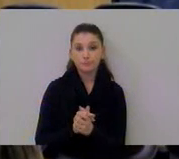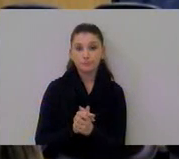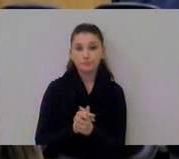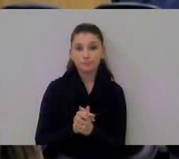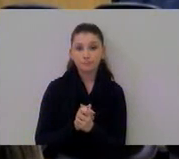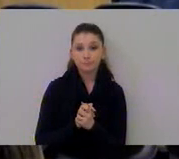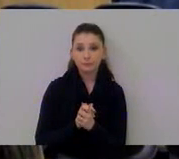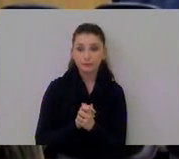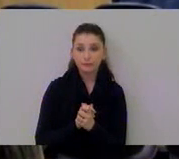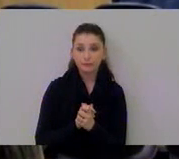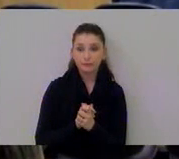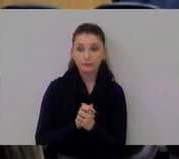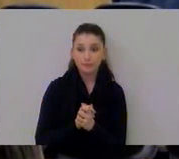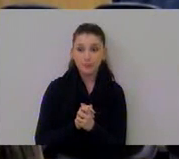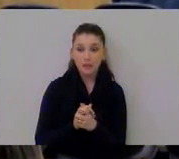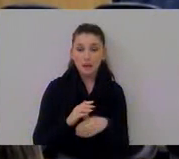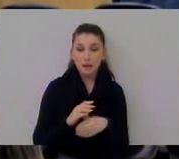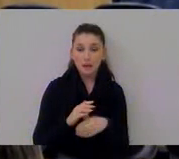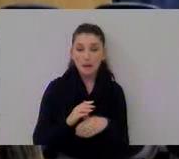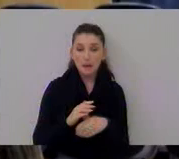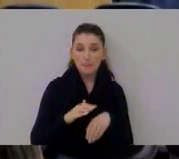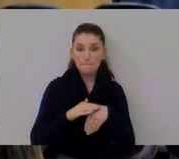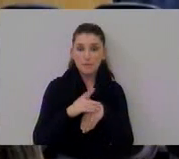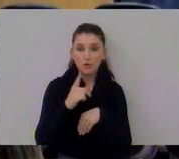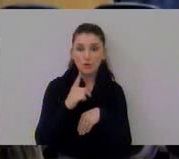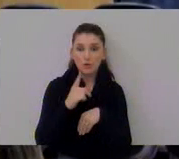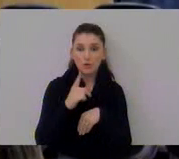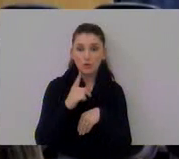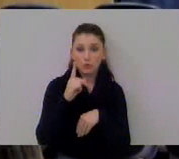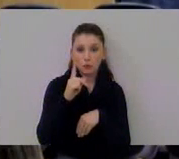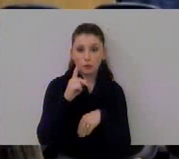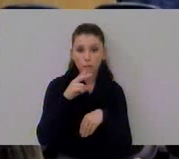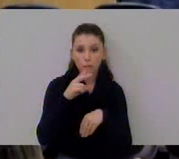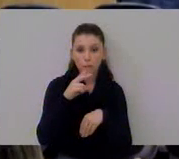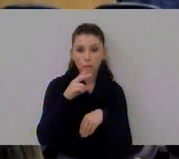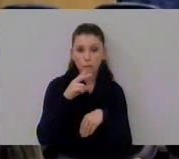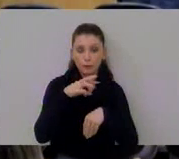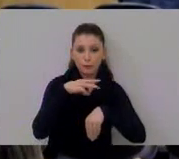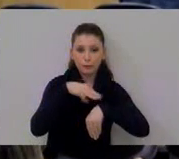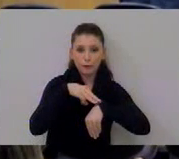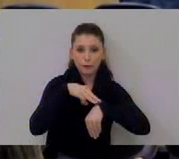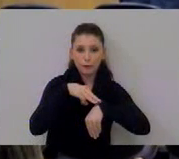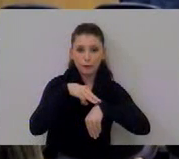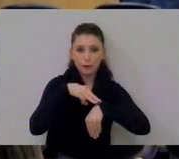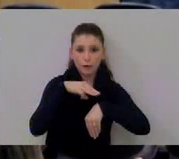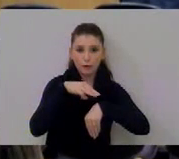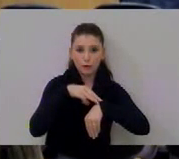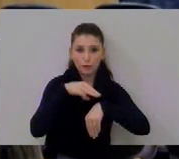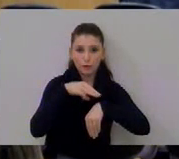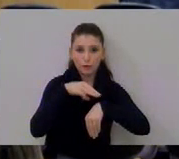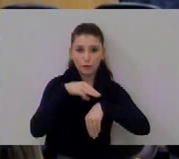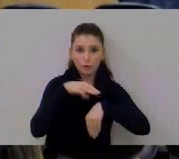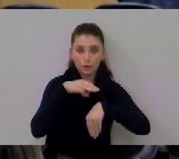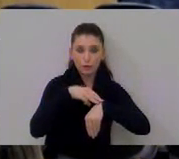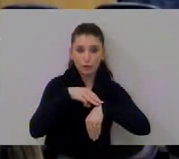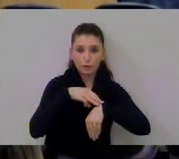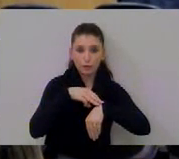Mais um minuto do Edson Aurélio para as considerações finais.